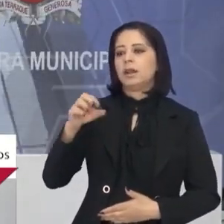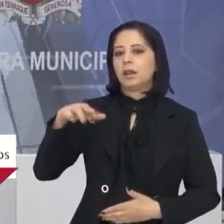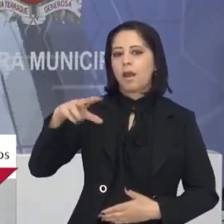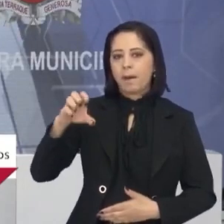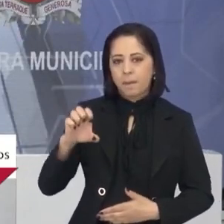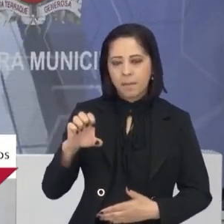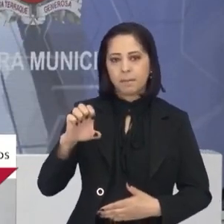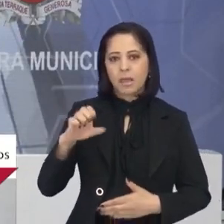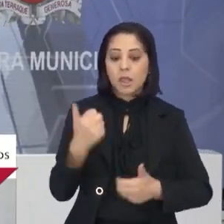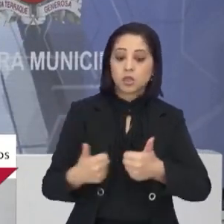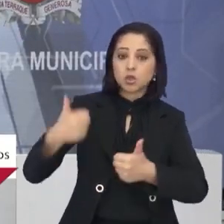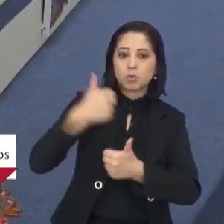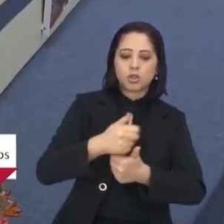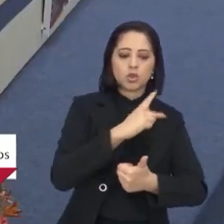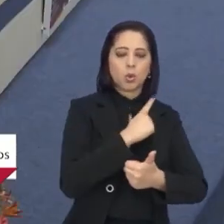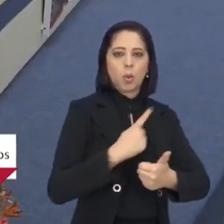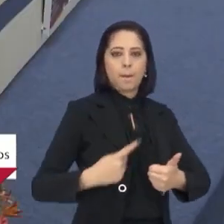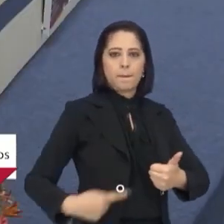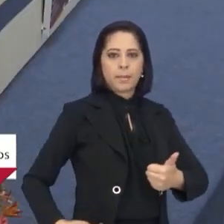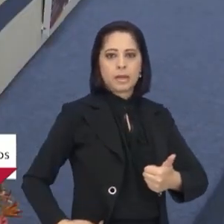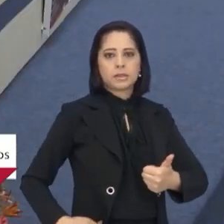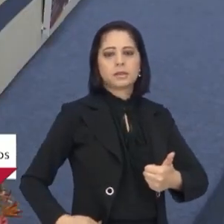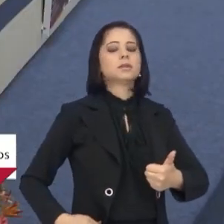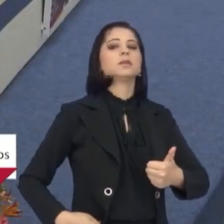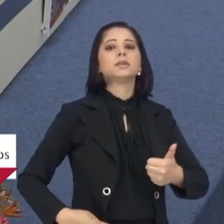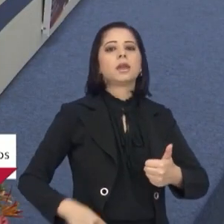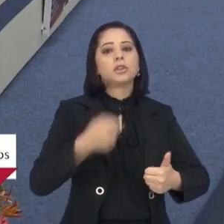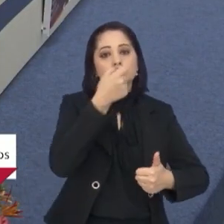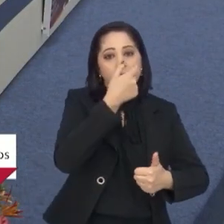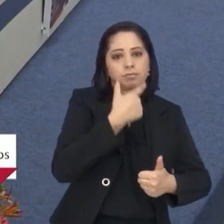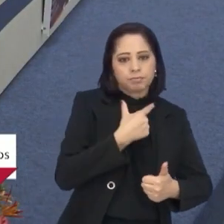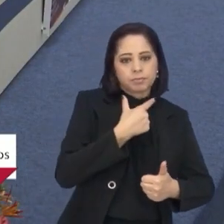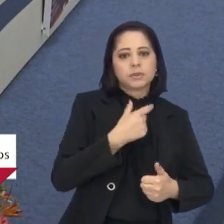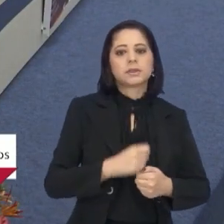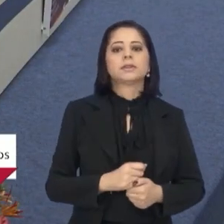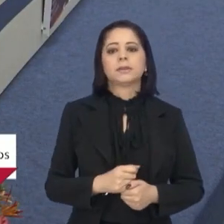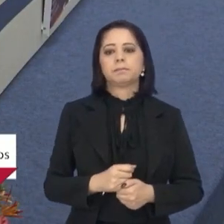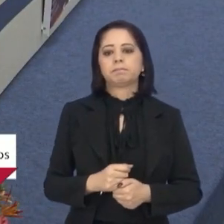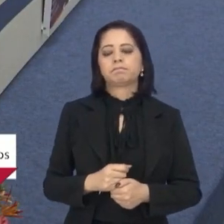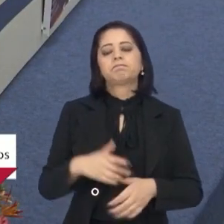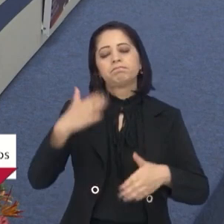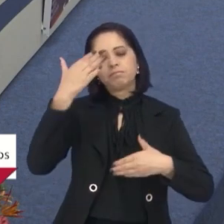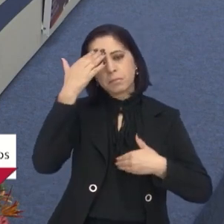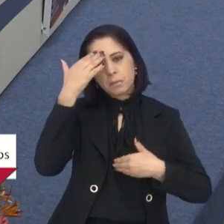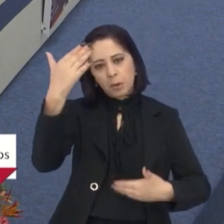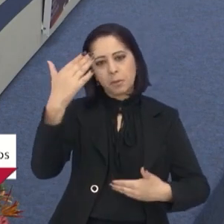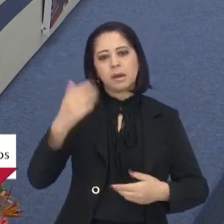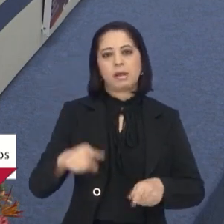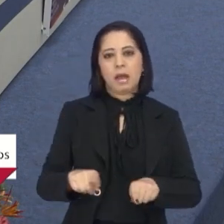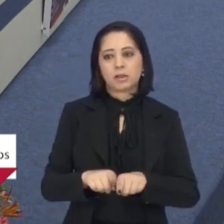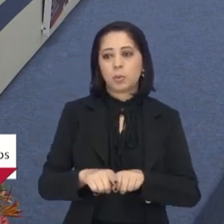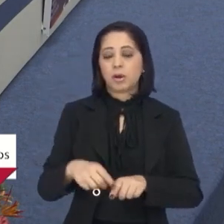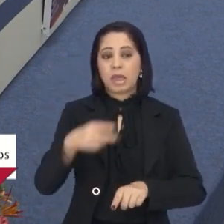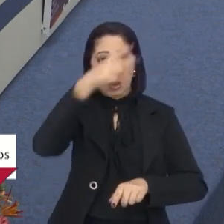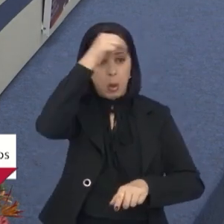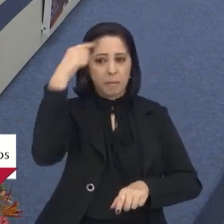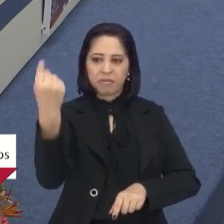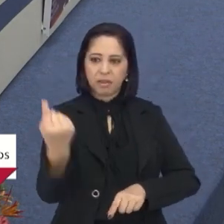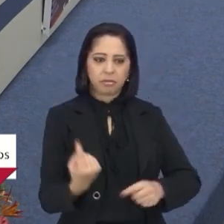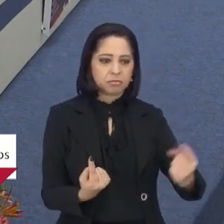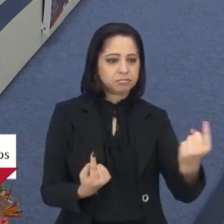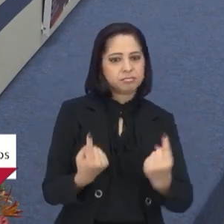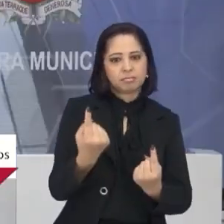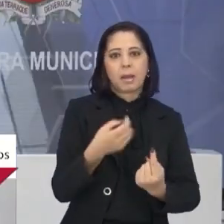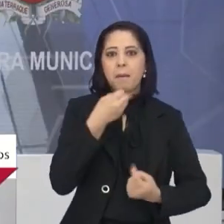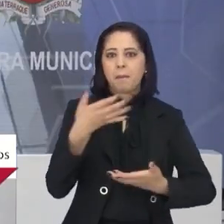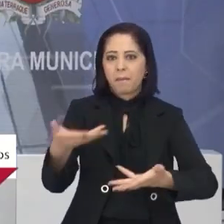Câmara aqui o Roberto del Leven né que né nos recebeu que sempre recebe o Tribunal de Contas e todos os prefeitos e outros municípios aqui presente